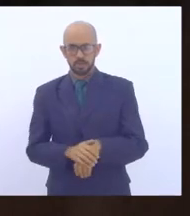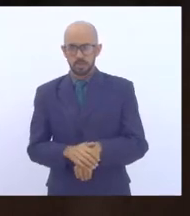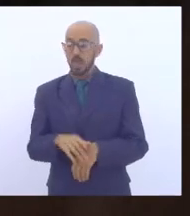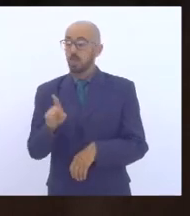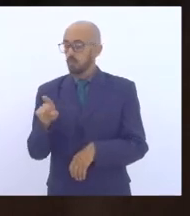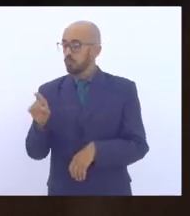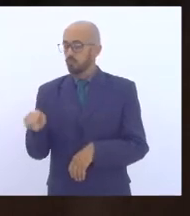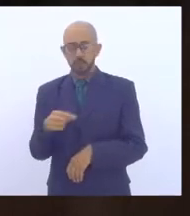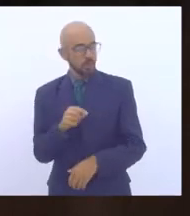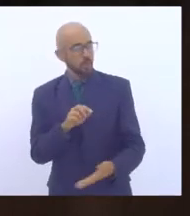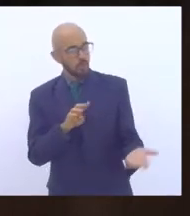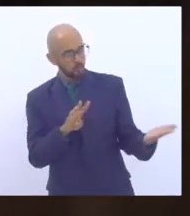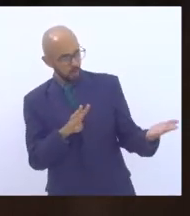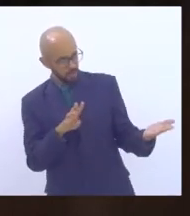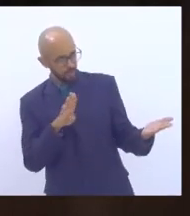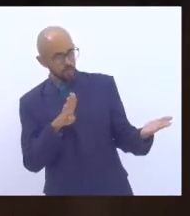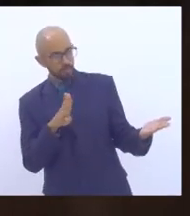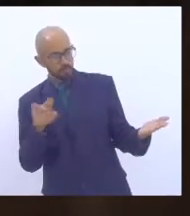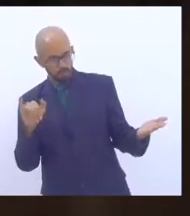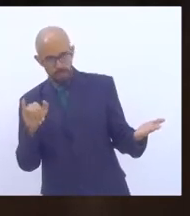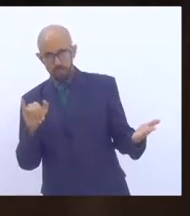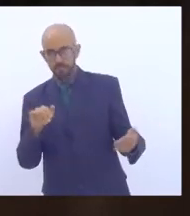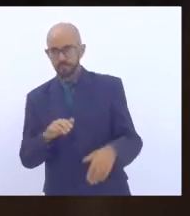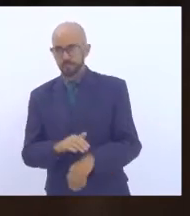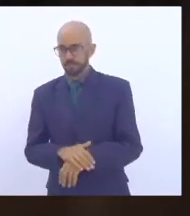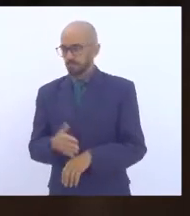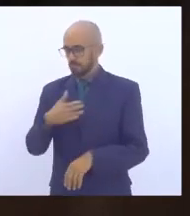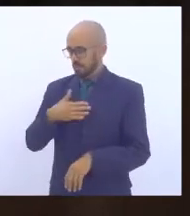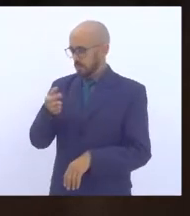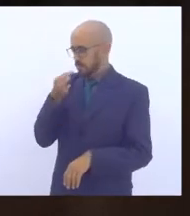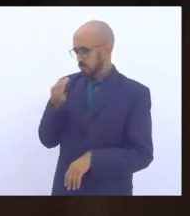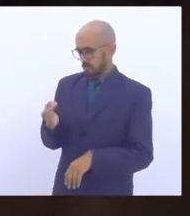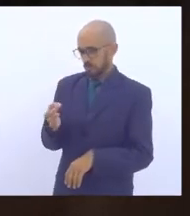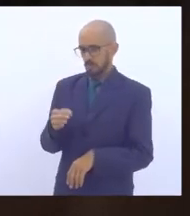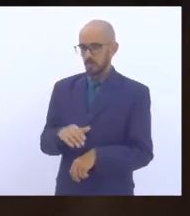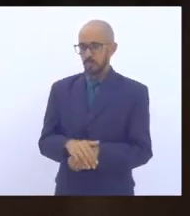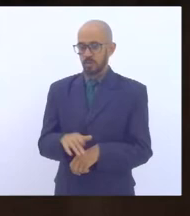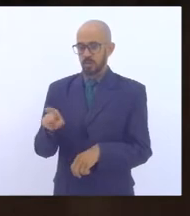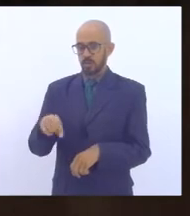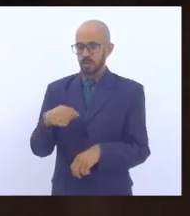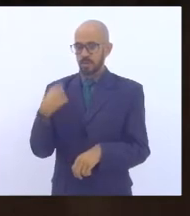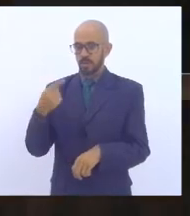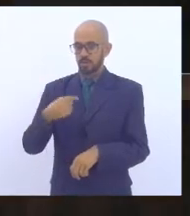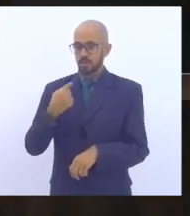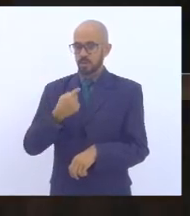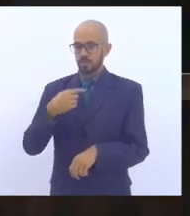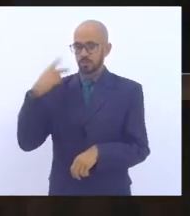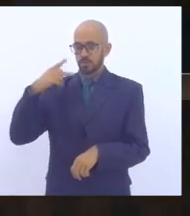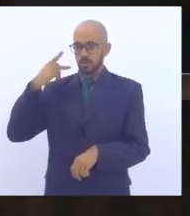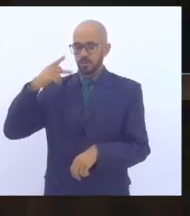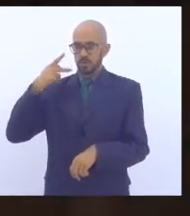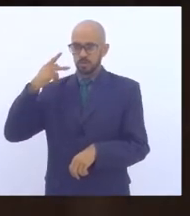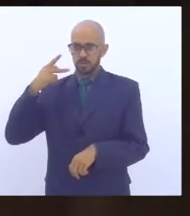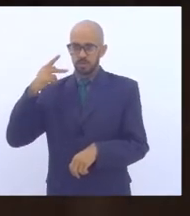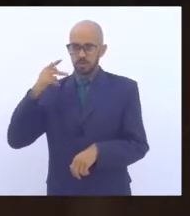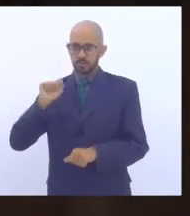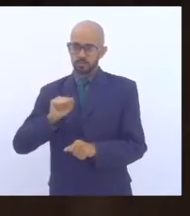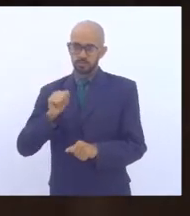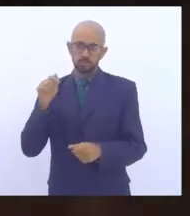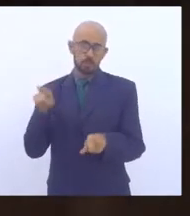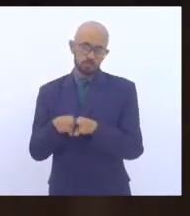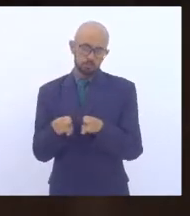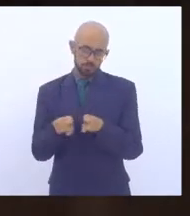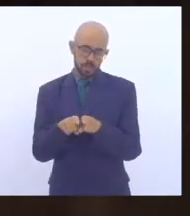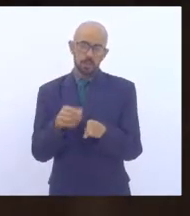e aí o que eu queria sugerir já tá aqui a próxima na nossa procuradoria fazendo fraciona